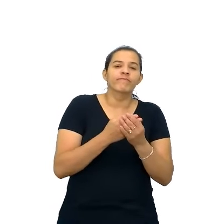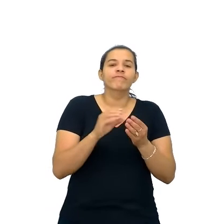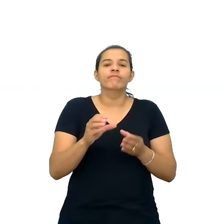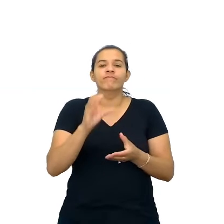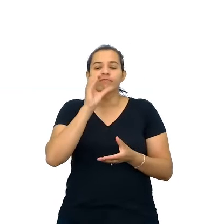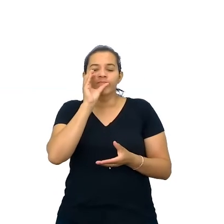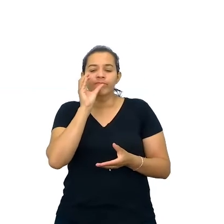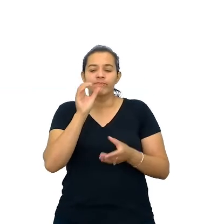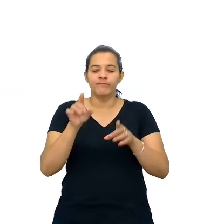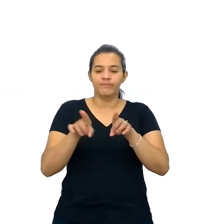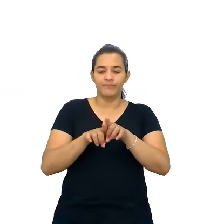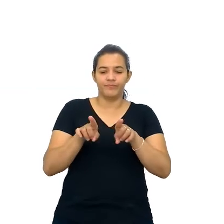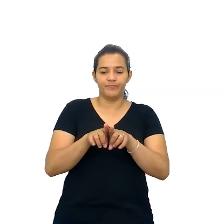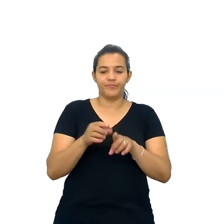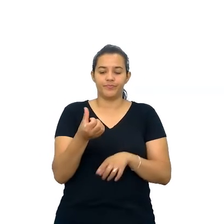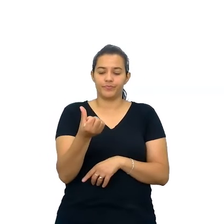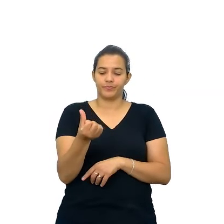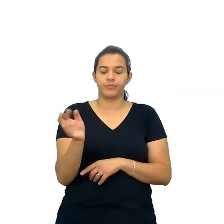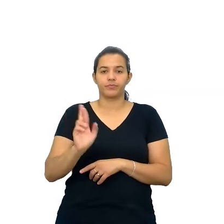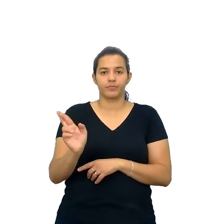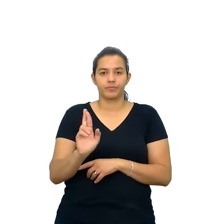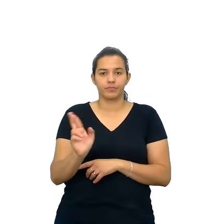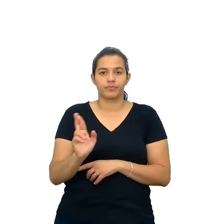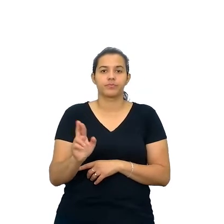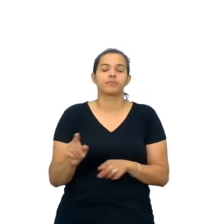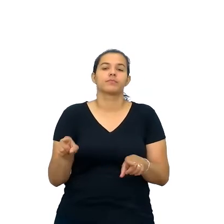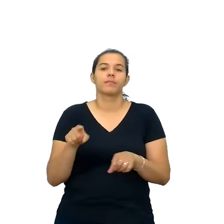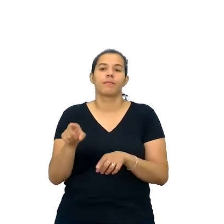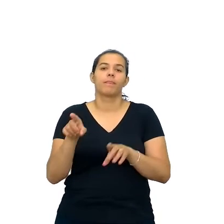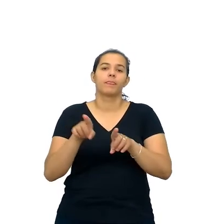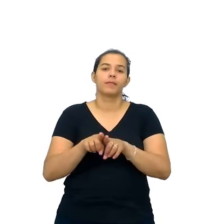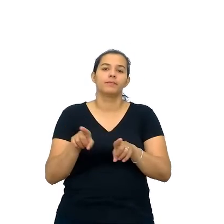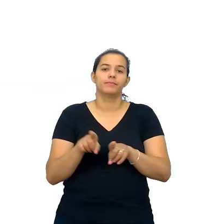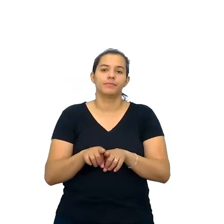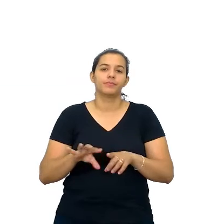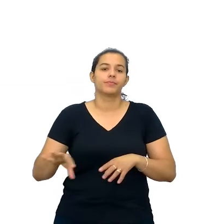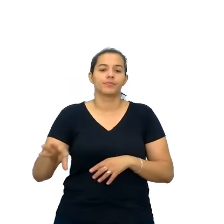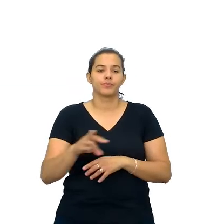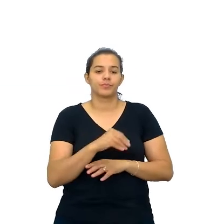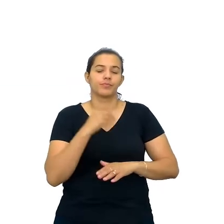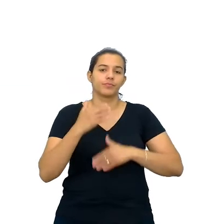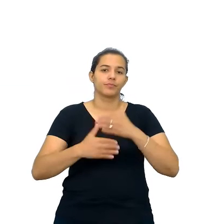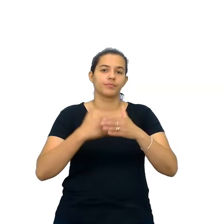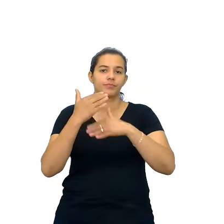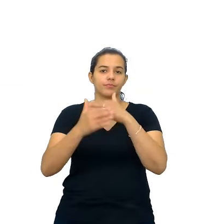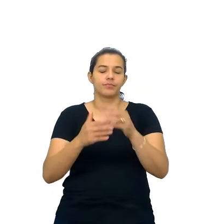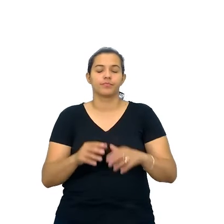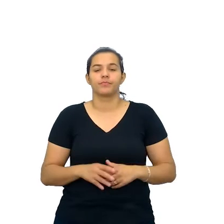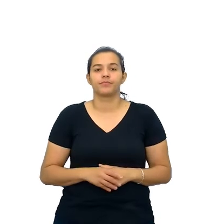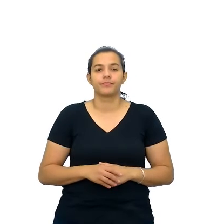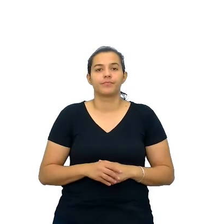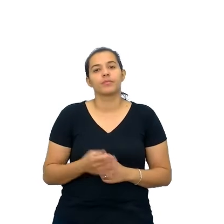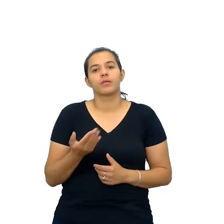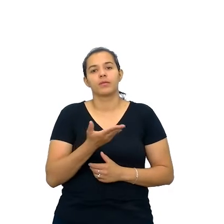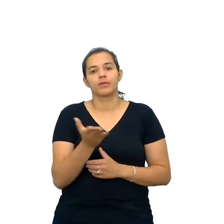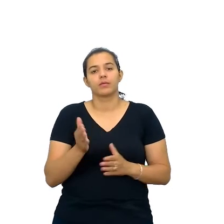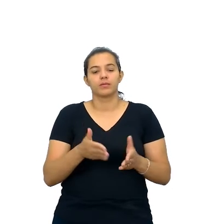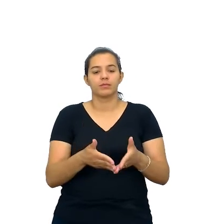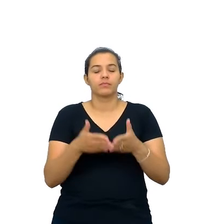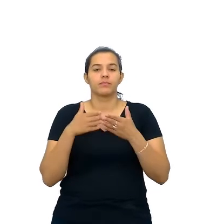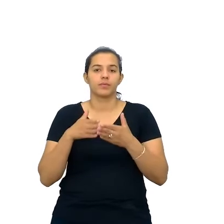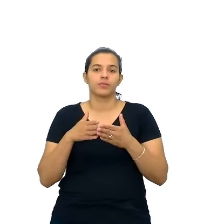y daria R$ 6. Então, ela também já faz todo esse processo, e ele pede para que a